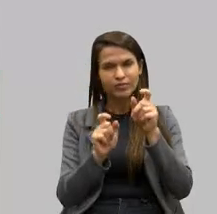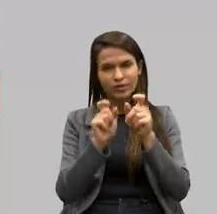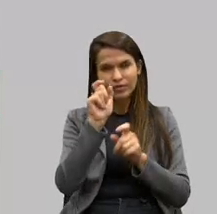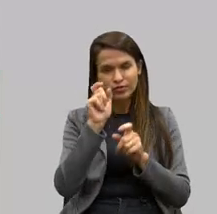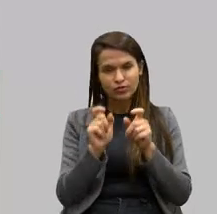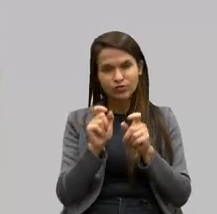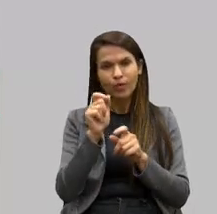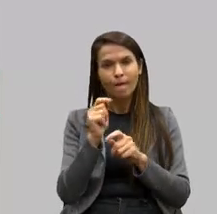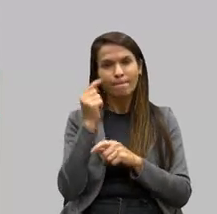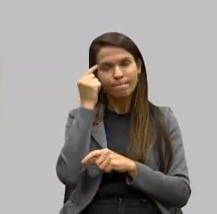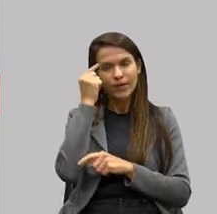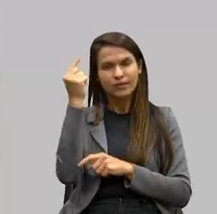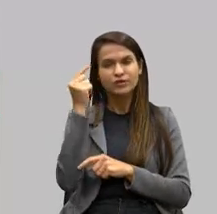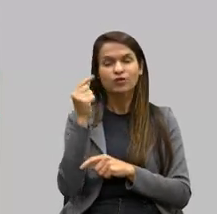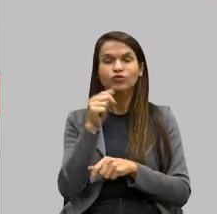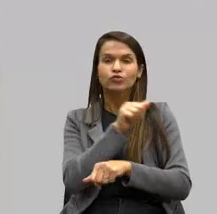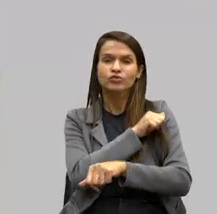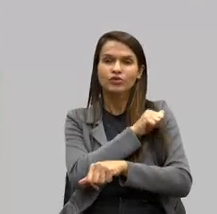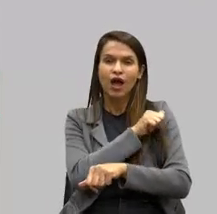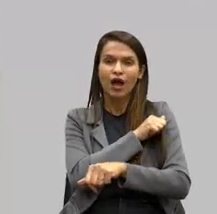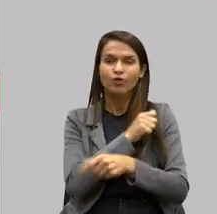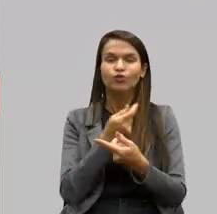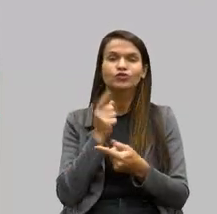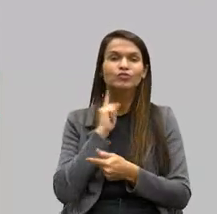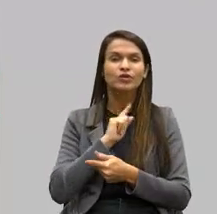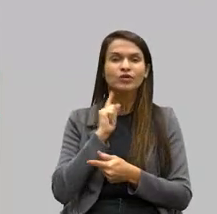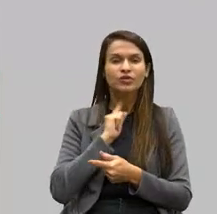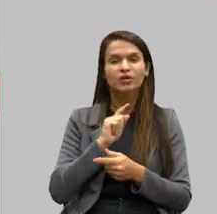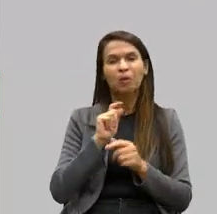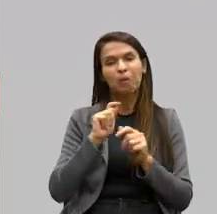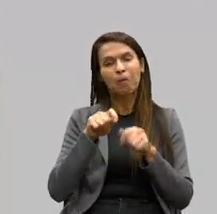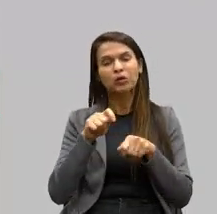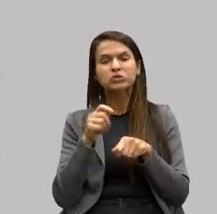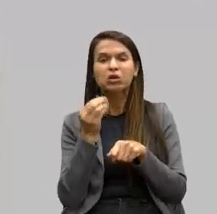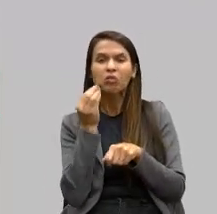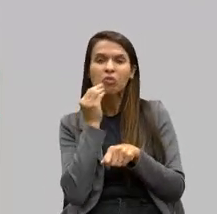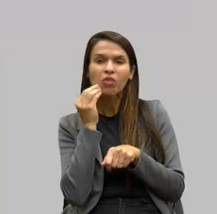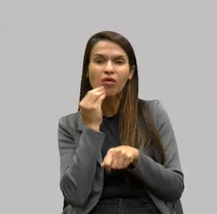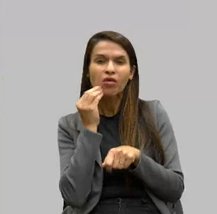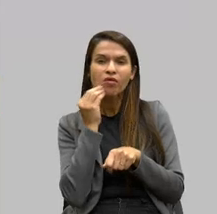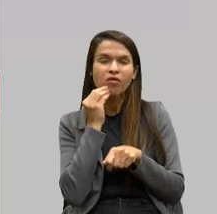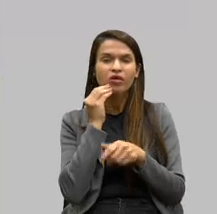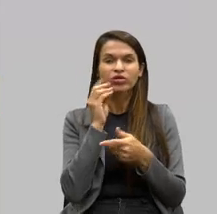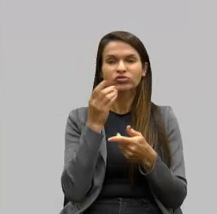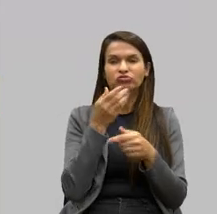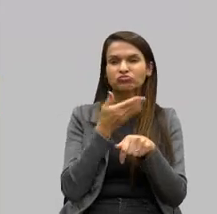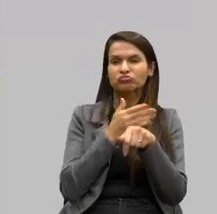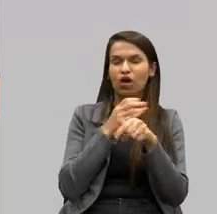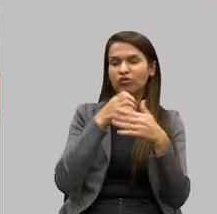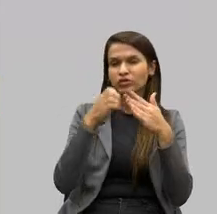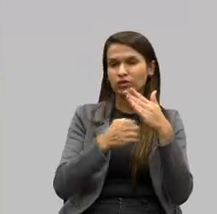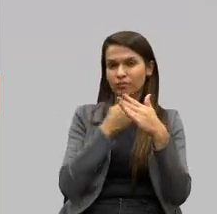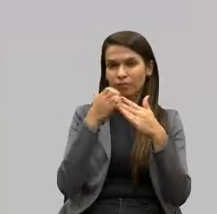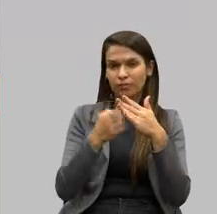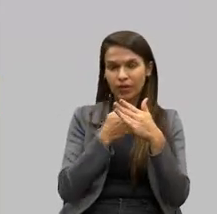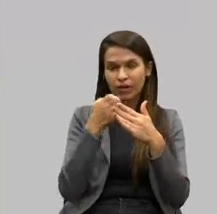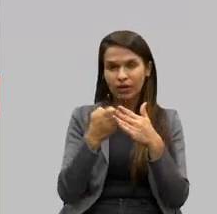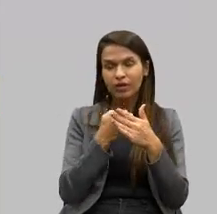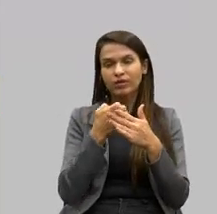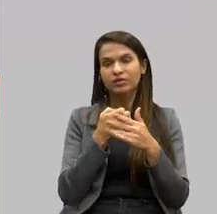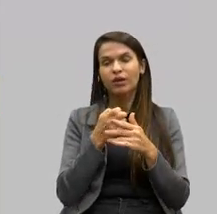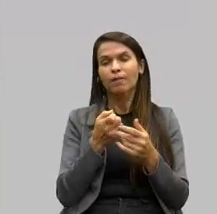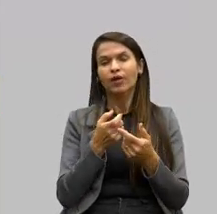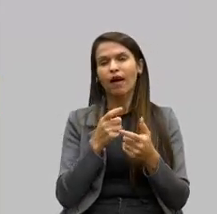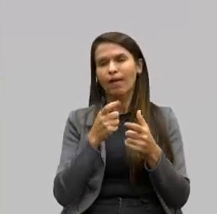estudantes mineiros podem ser cobaias de exercícios, de empresas, de multinacionais, porque boa